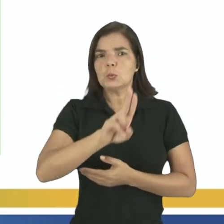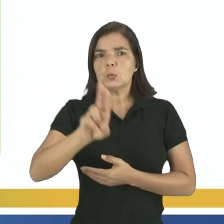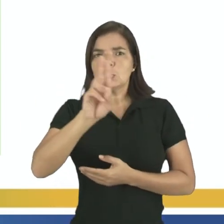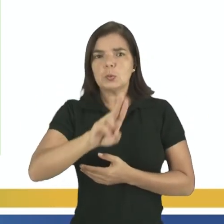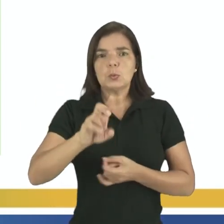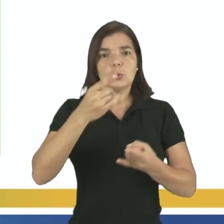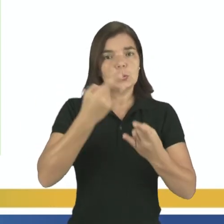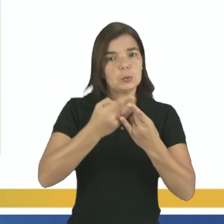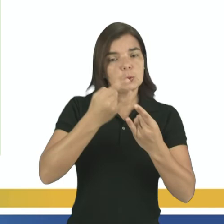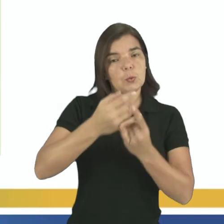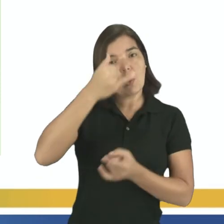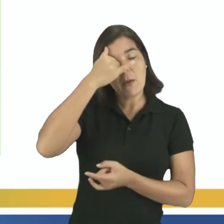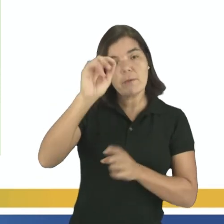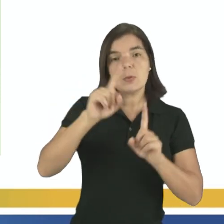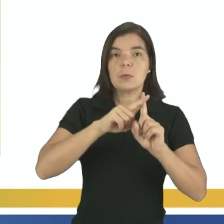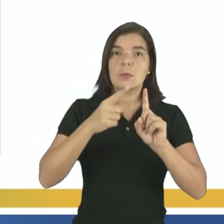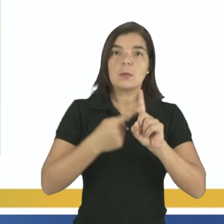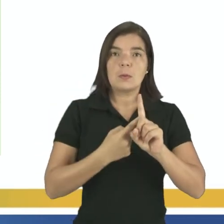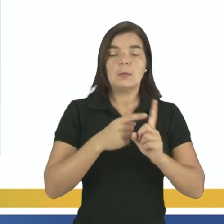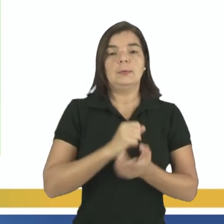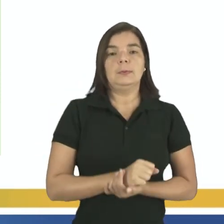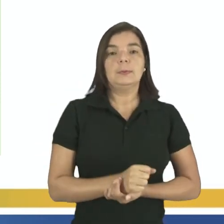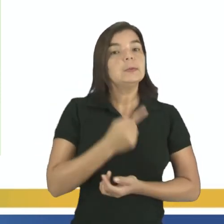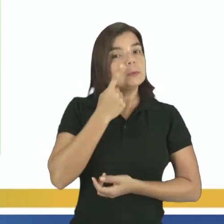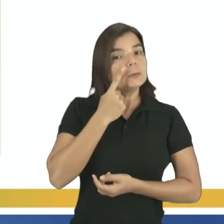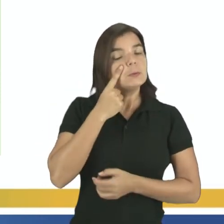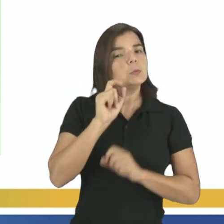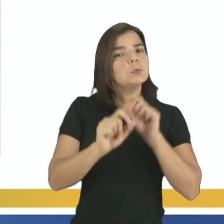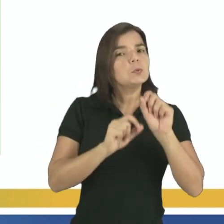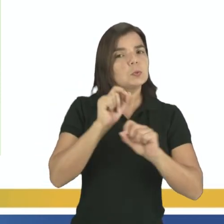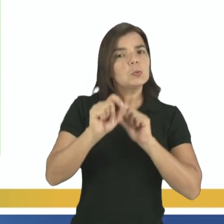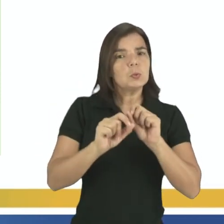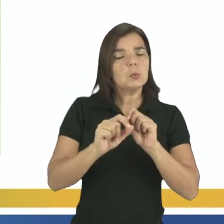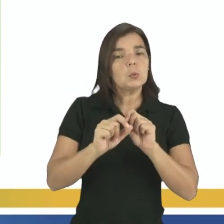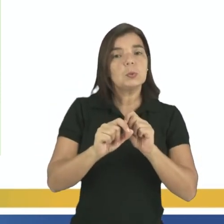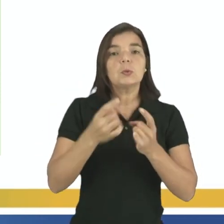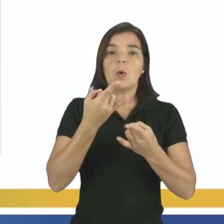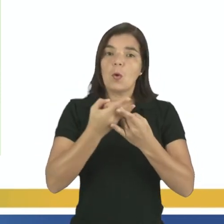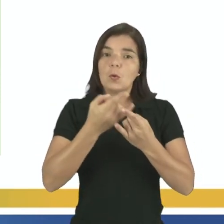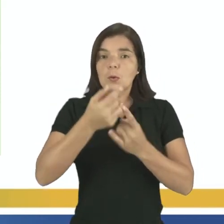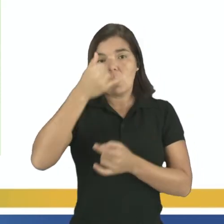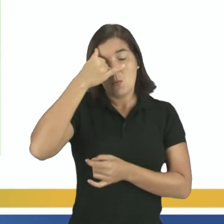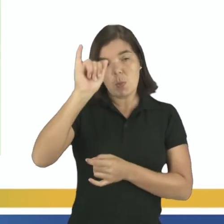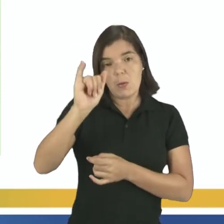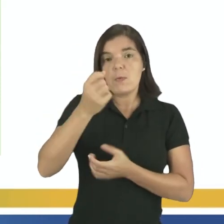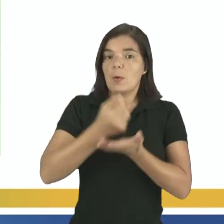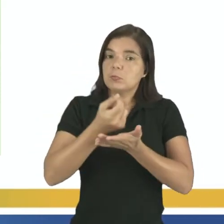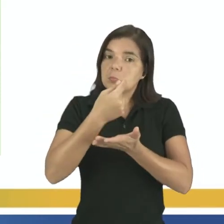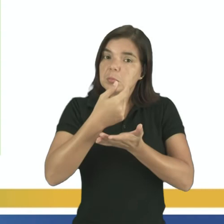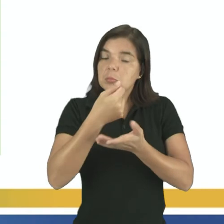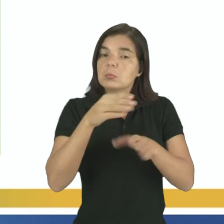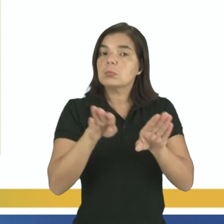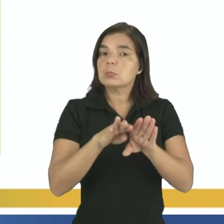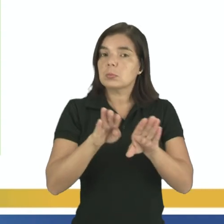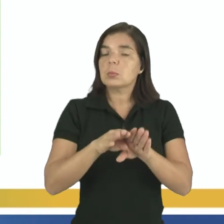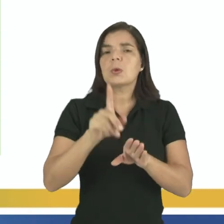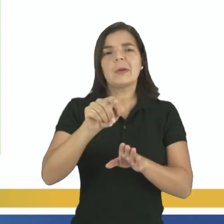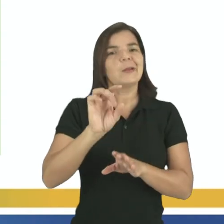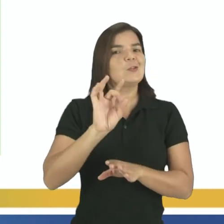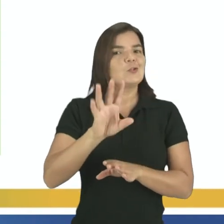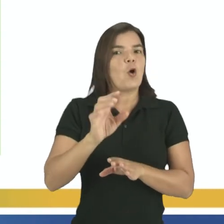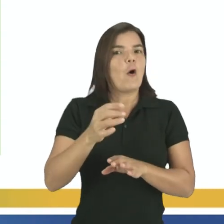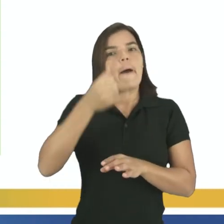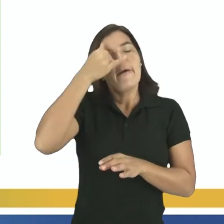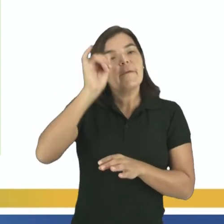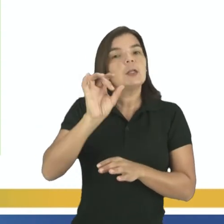de métodos contraceptivos? Então, nós vimos que a contracepção, o método contraceptivo, né, não vai